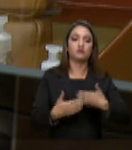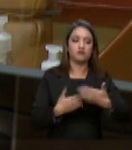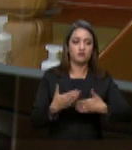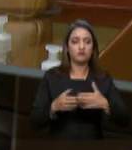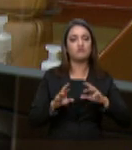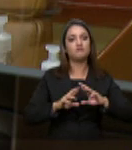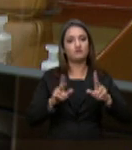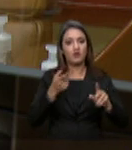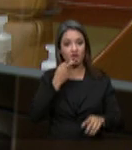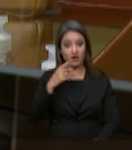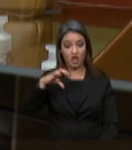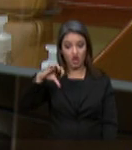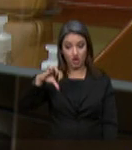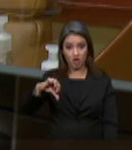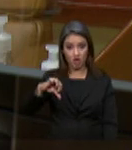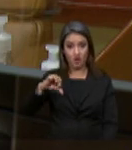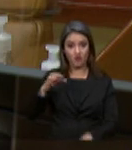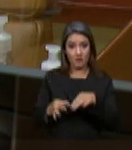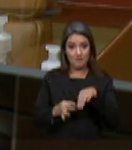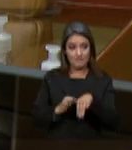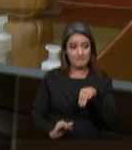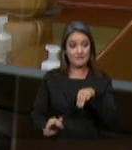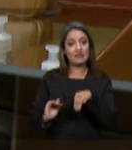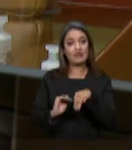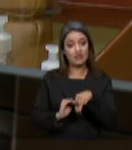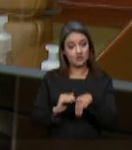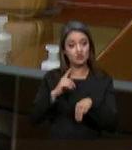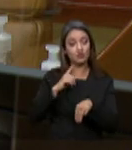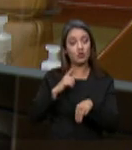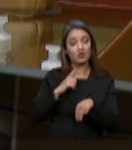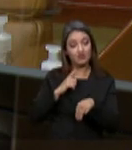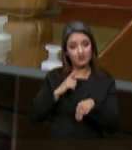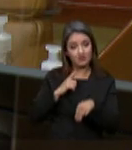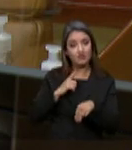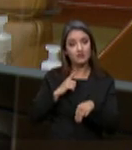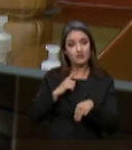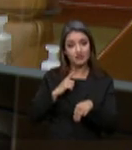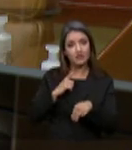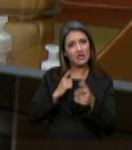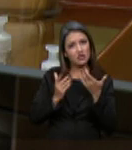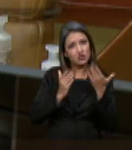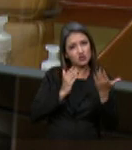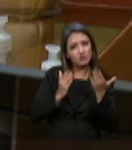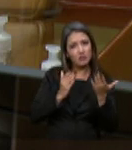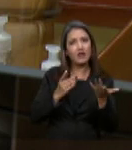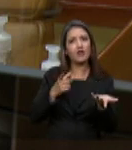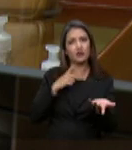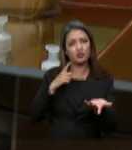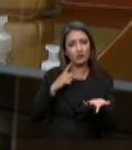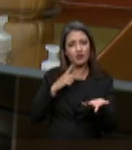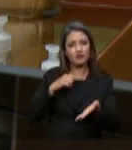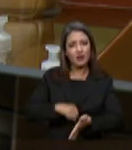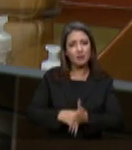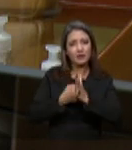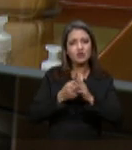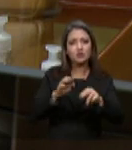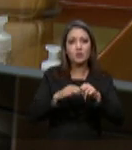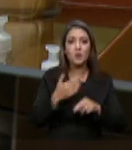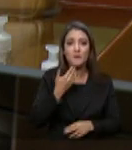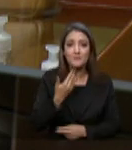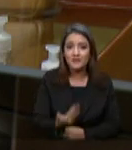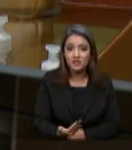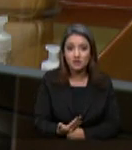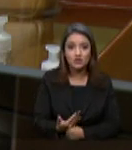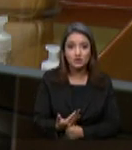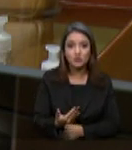nove de nós estaremos sob suspeição e impedimento por definição ou por pedido